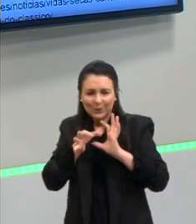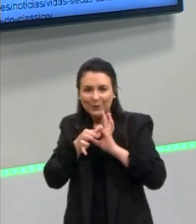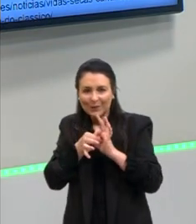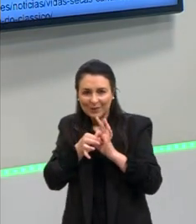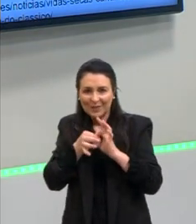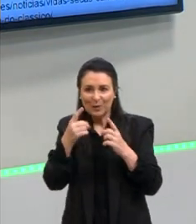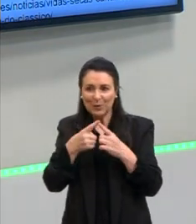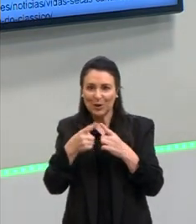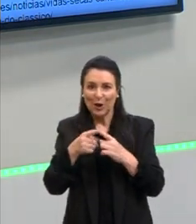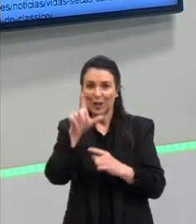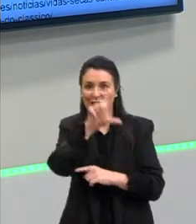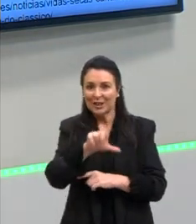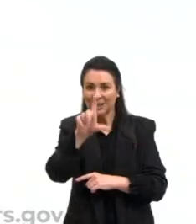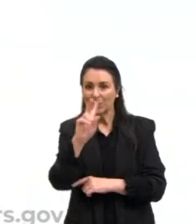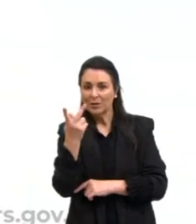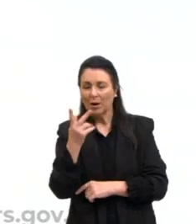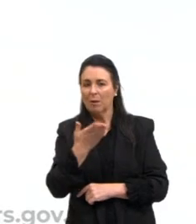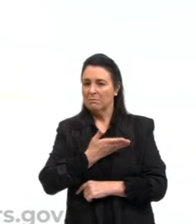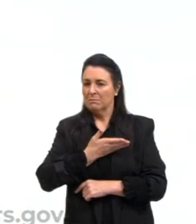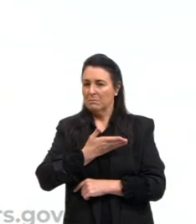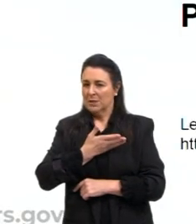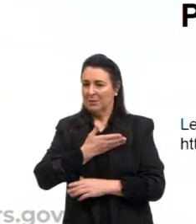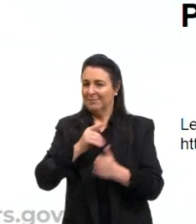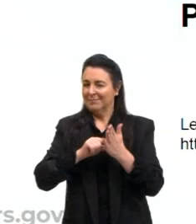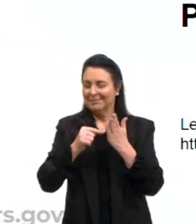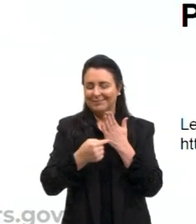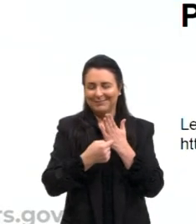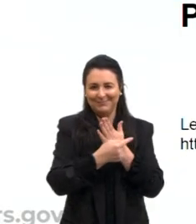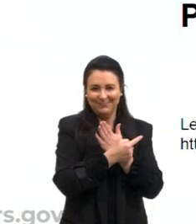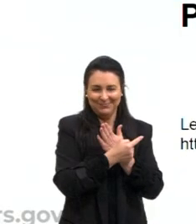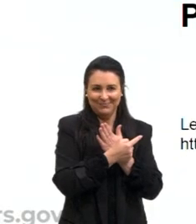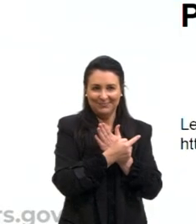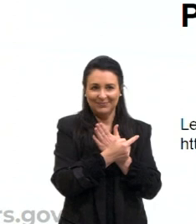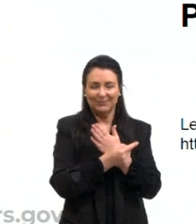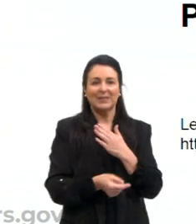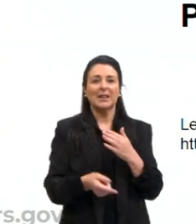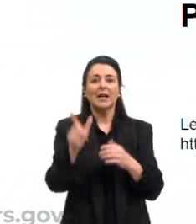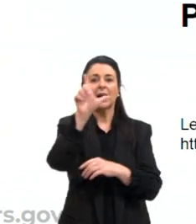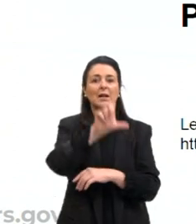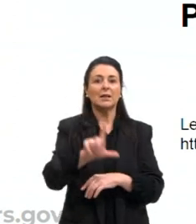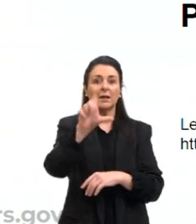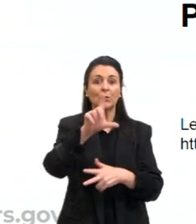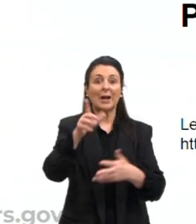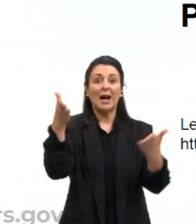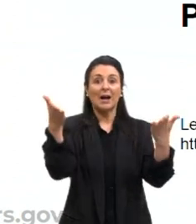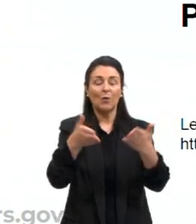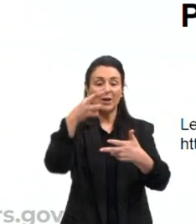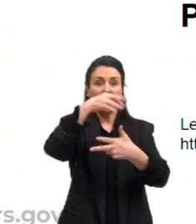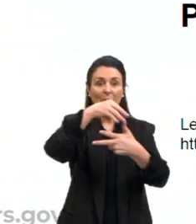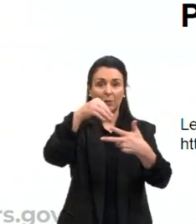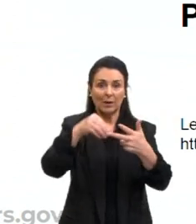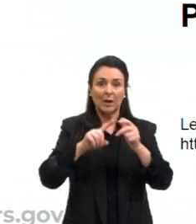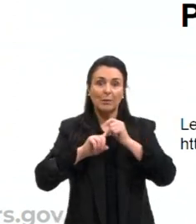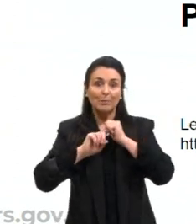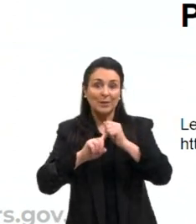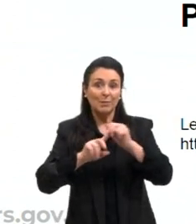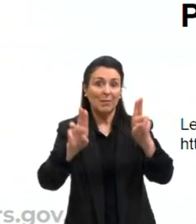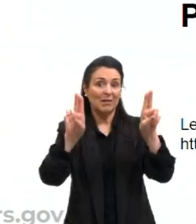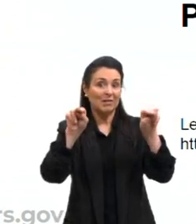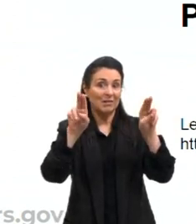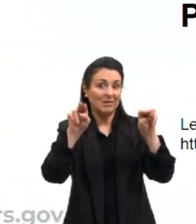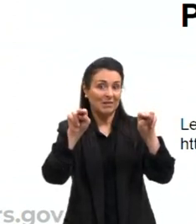são irmãzinhas são melhores amigas hum a literatura no ENEM então principais temas